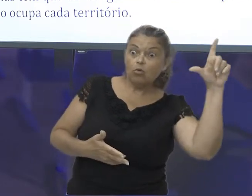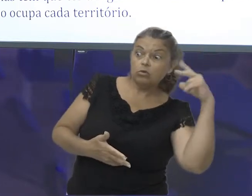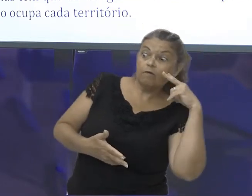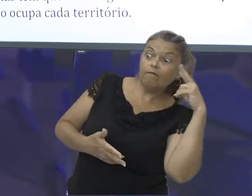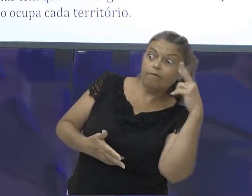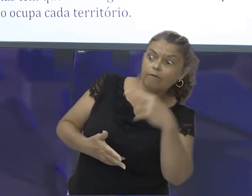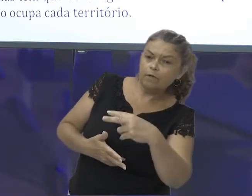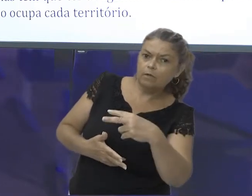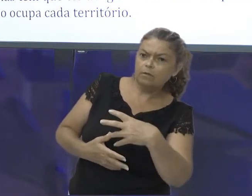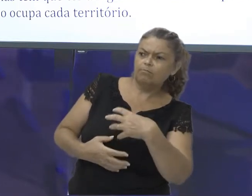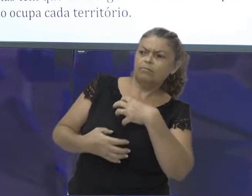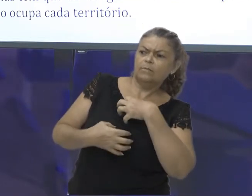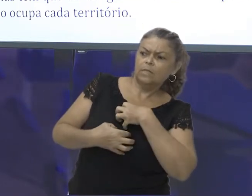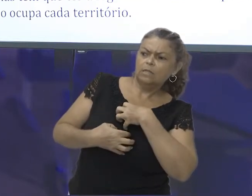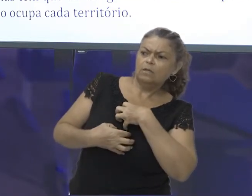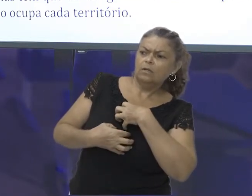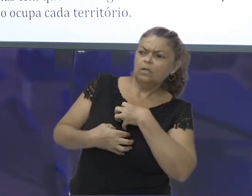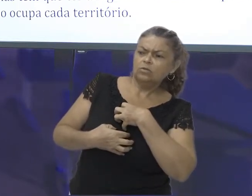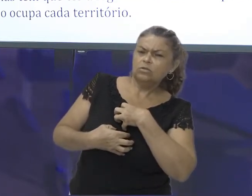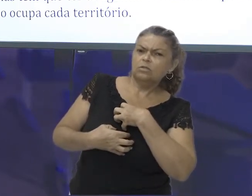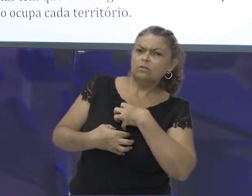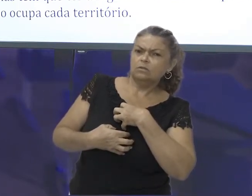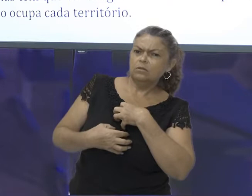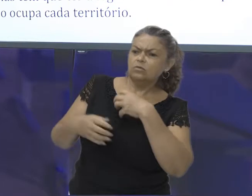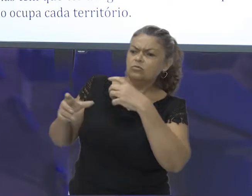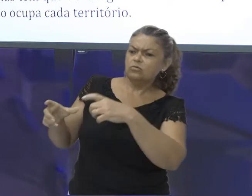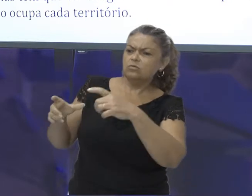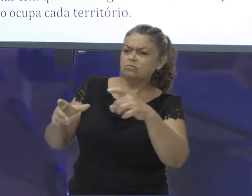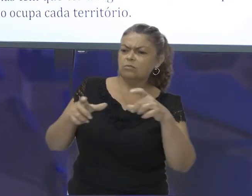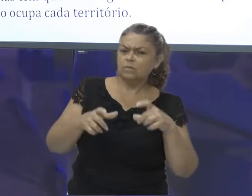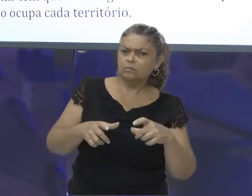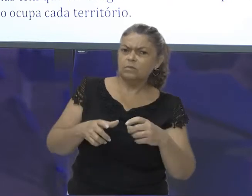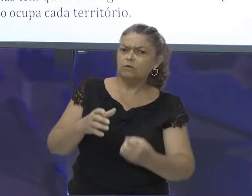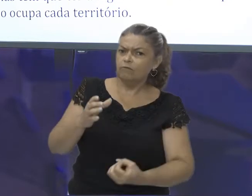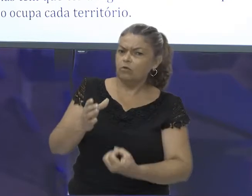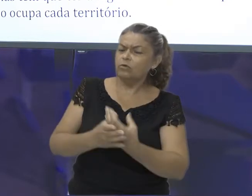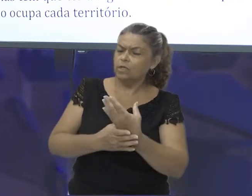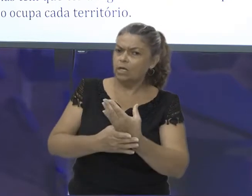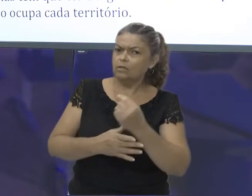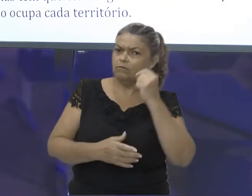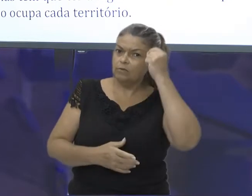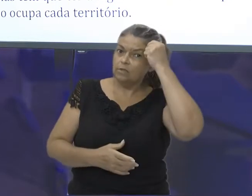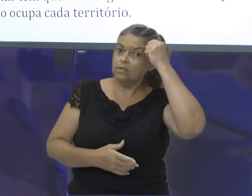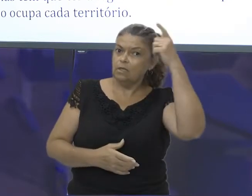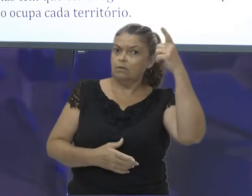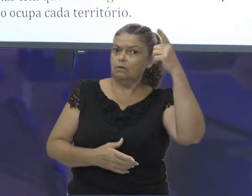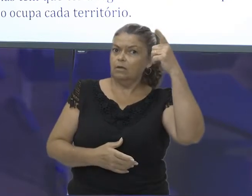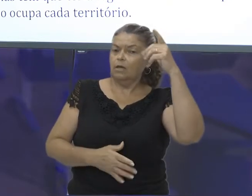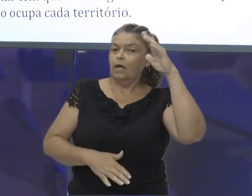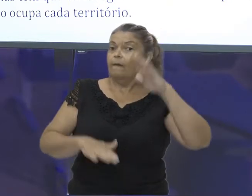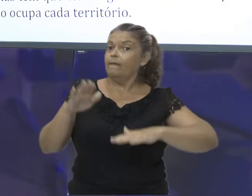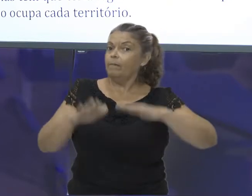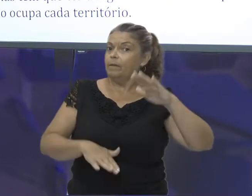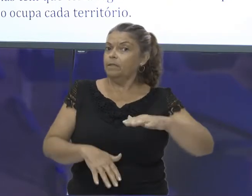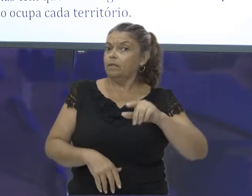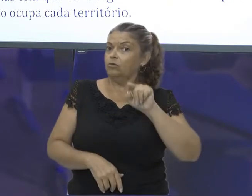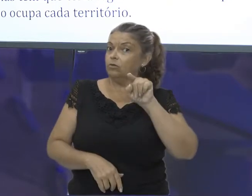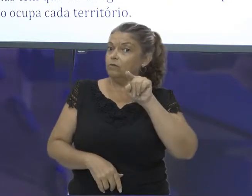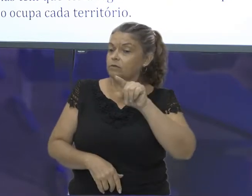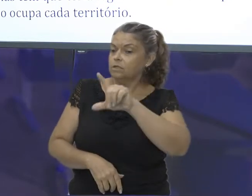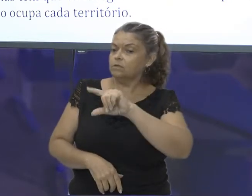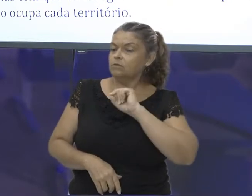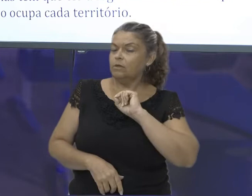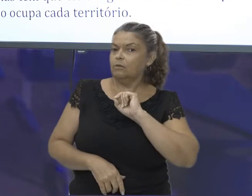possa se identificar nos espaços nos quais foram criados, tá certo? Dependendo do que você